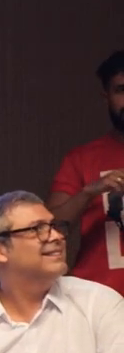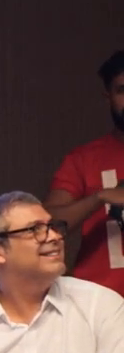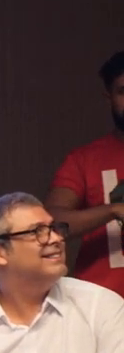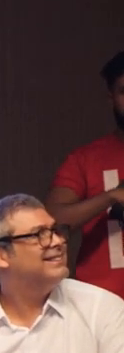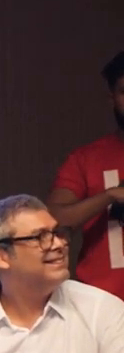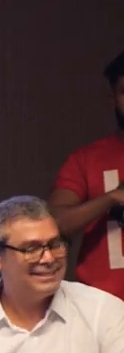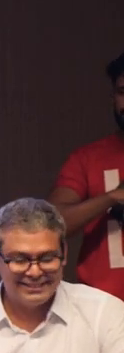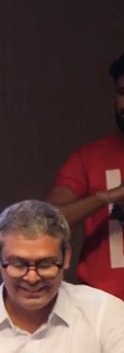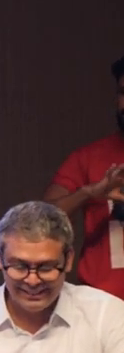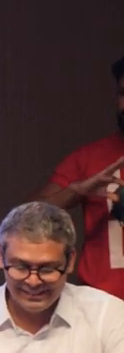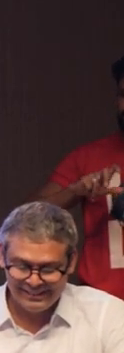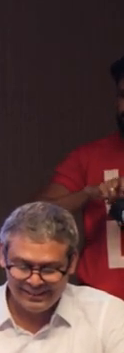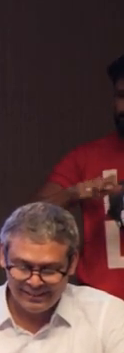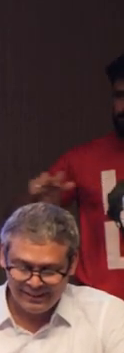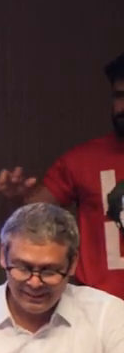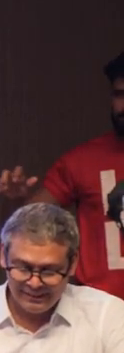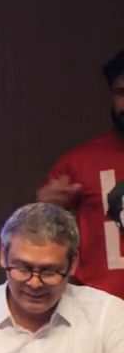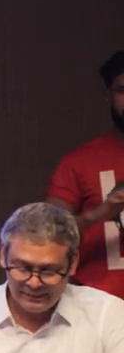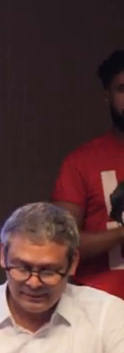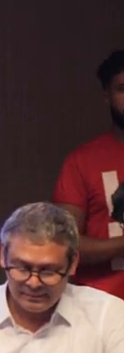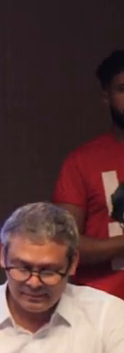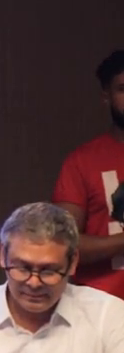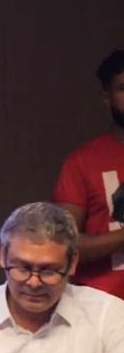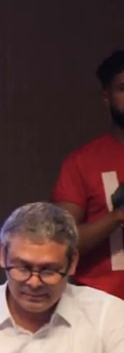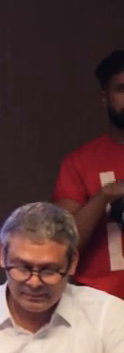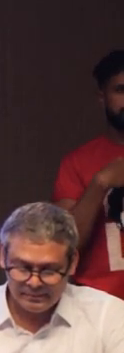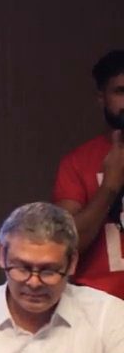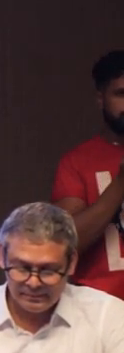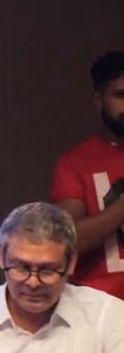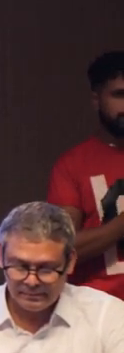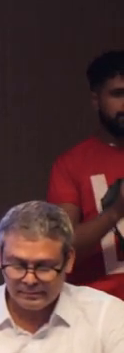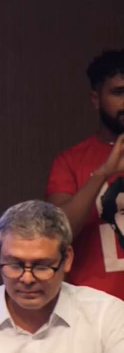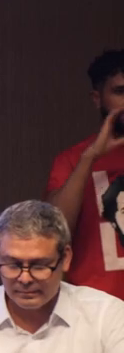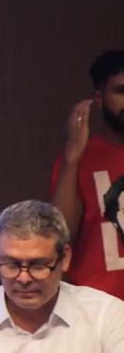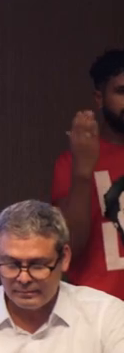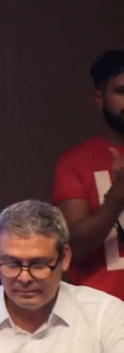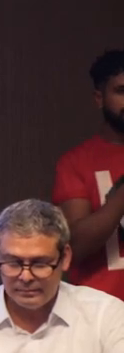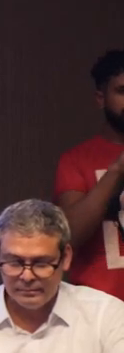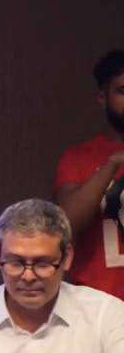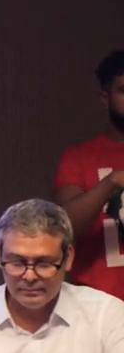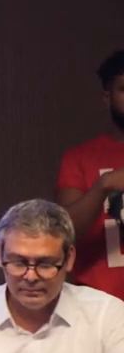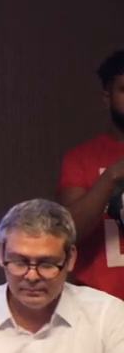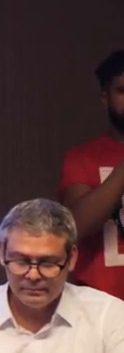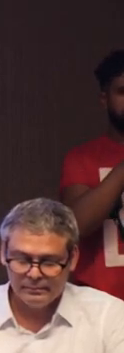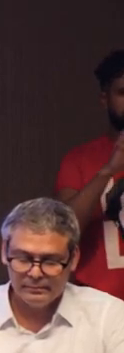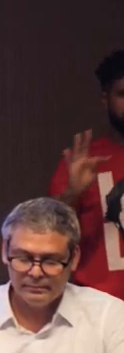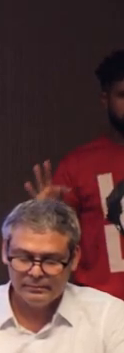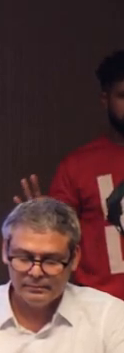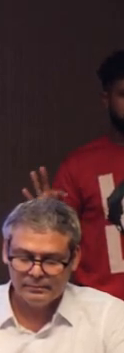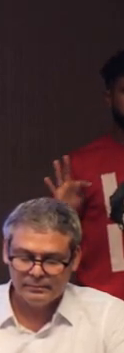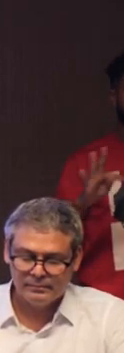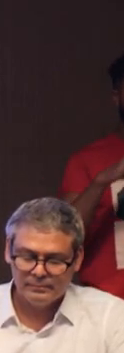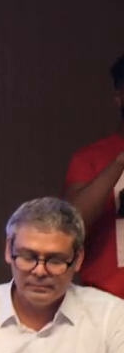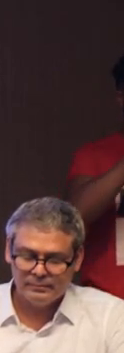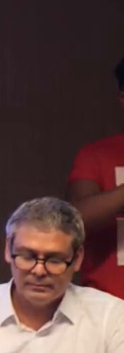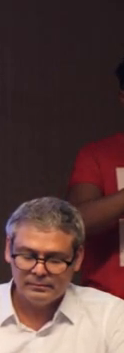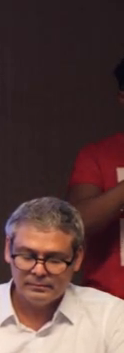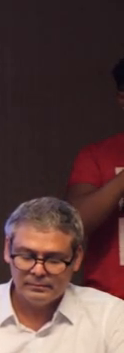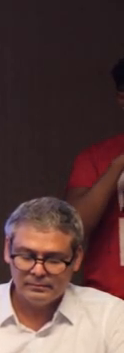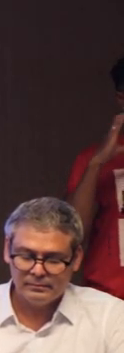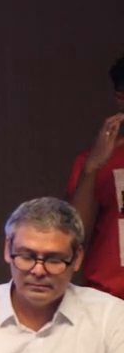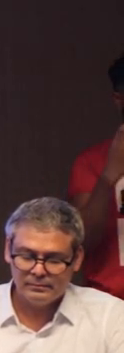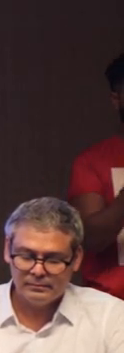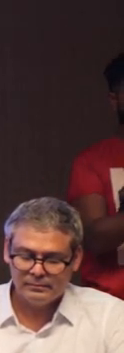Guilherme Coutinho, os companheiros e companheiras. Estamos iniciando a conferência eleitoral do Partido dos Trabalhadores e das Trabalhadoras no Centro de Convenções